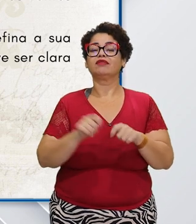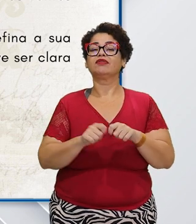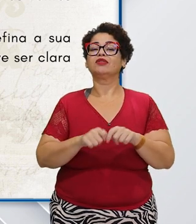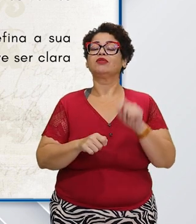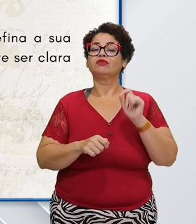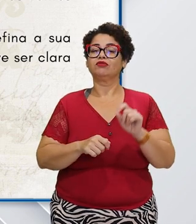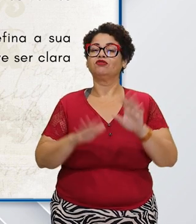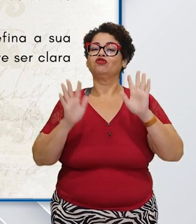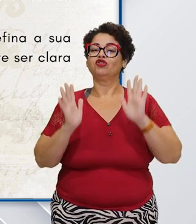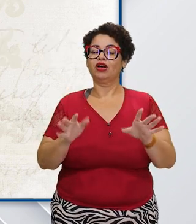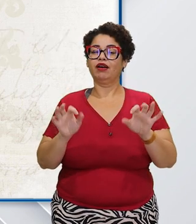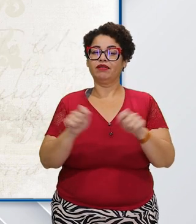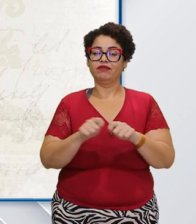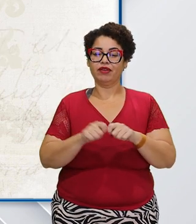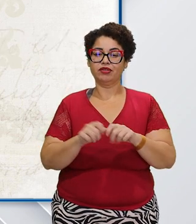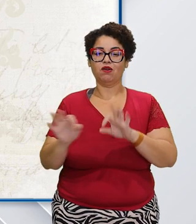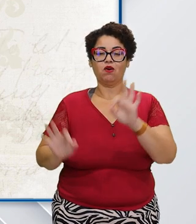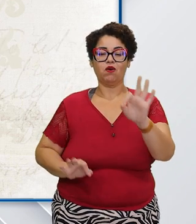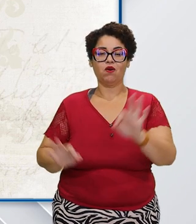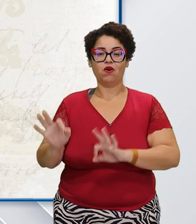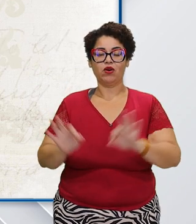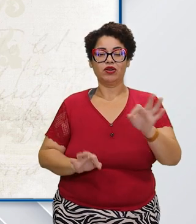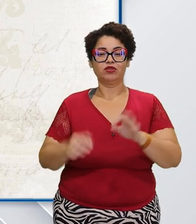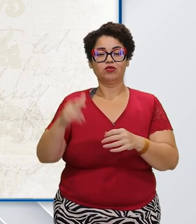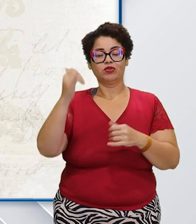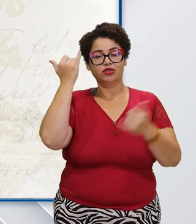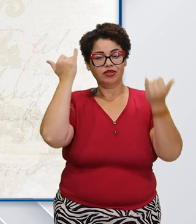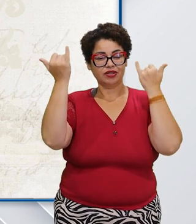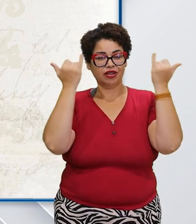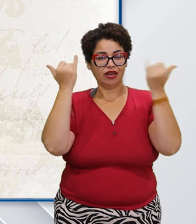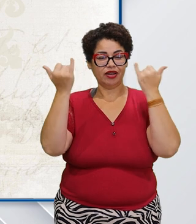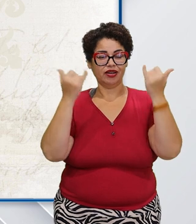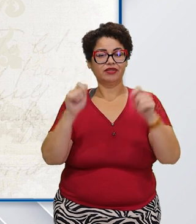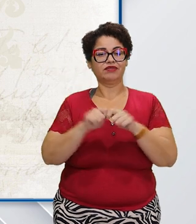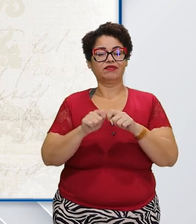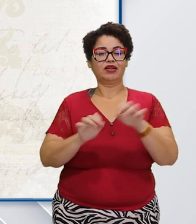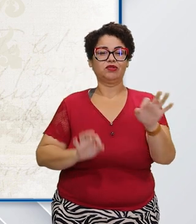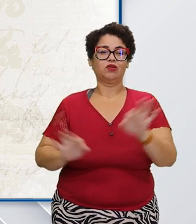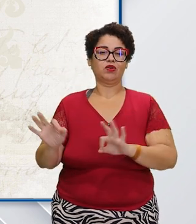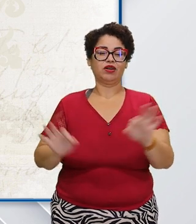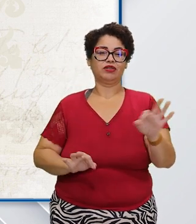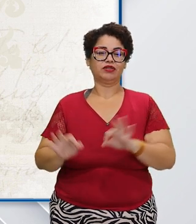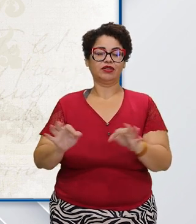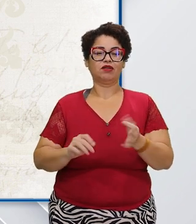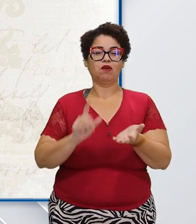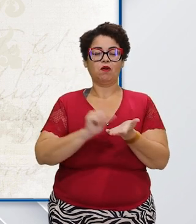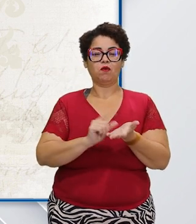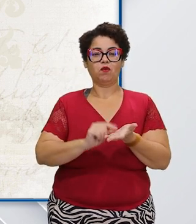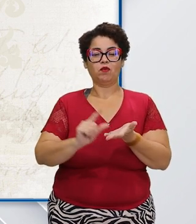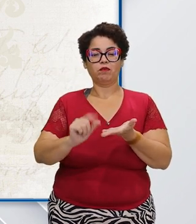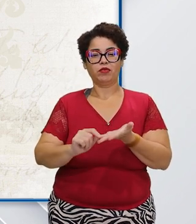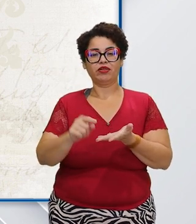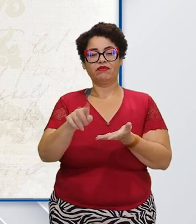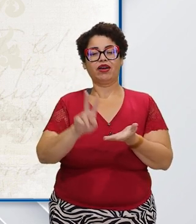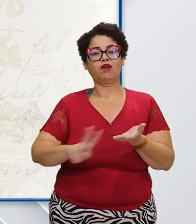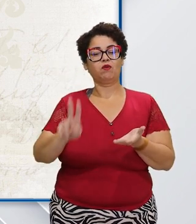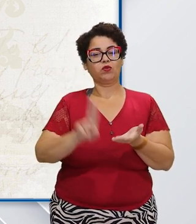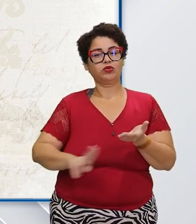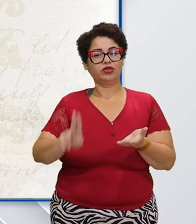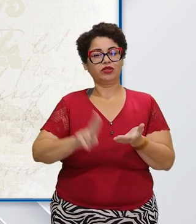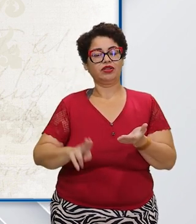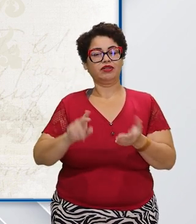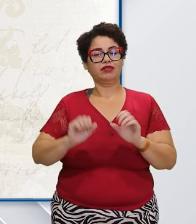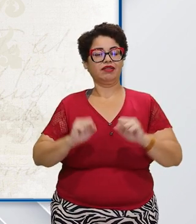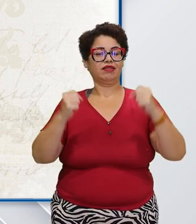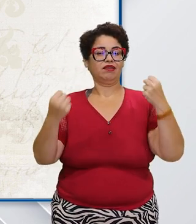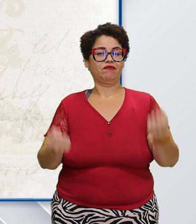vista Central feito isso Organize a suas ideias faça uma organização dos argumentos que